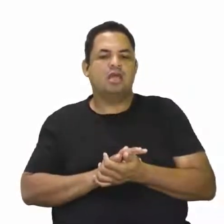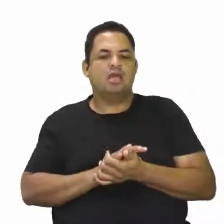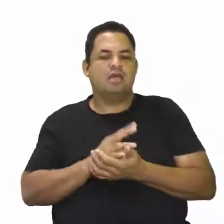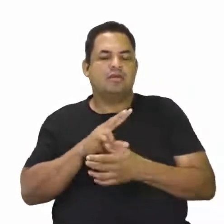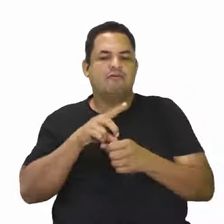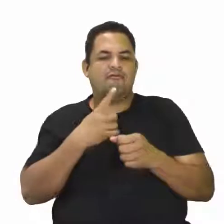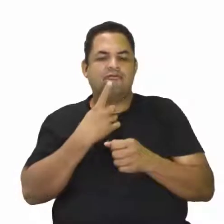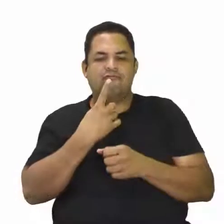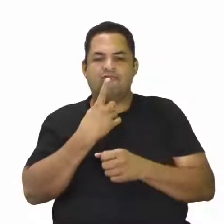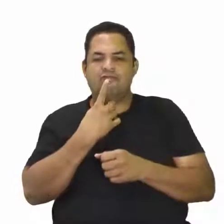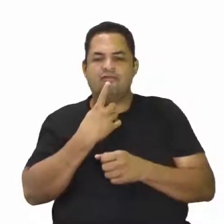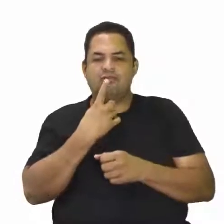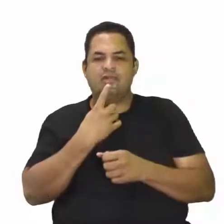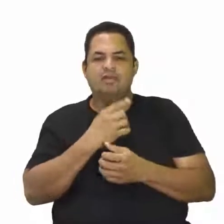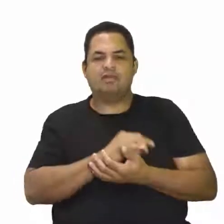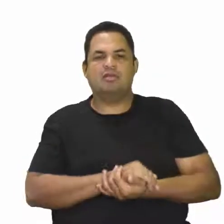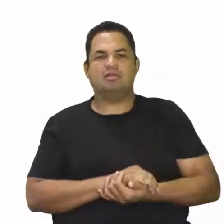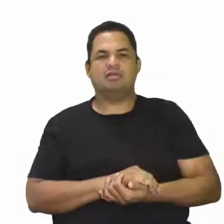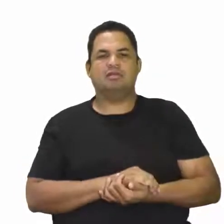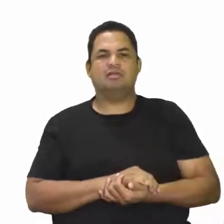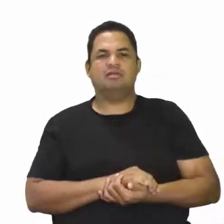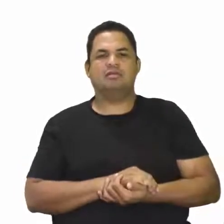né? Também.